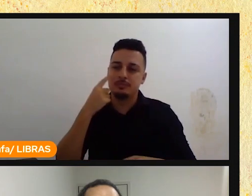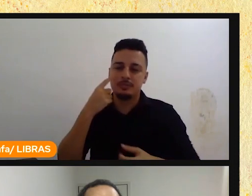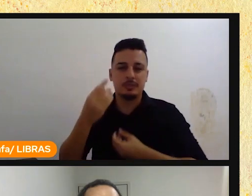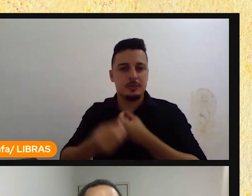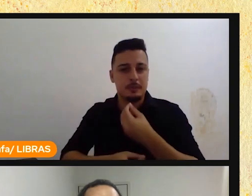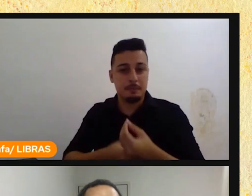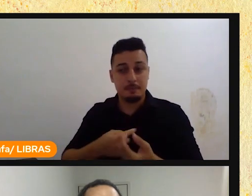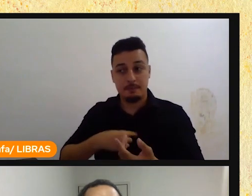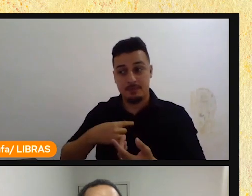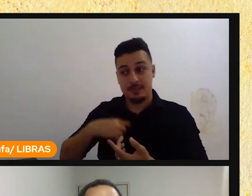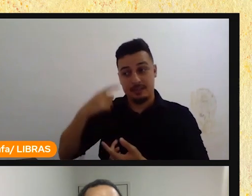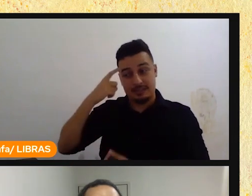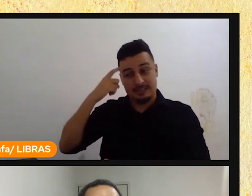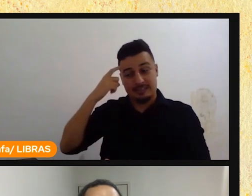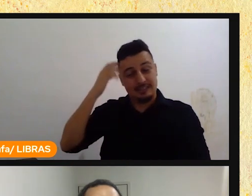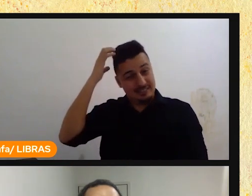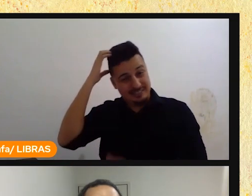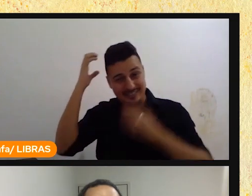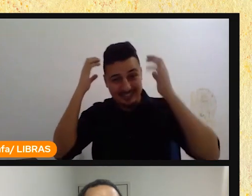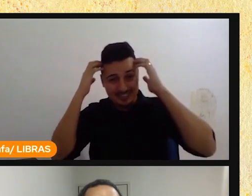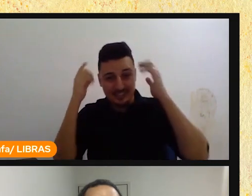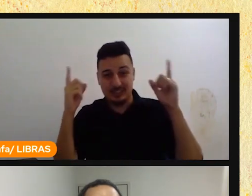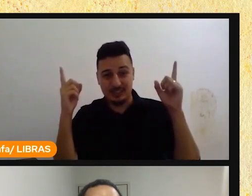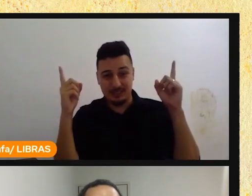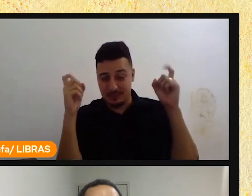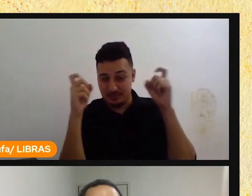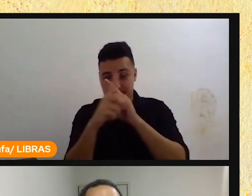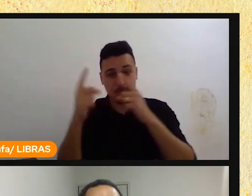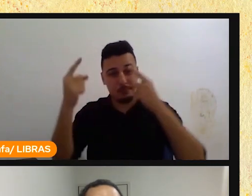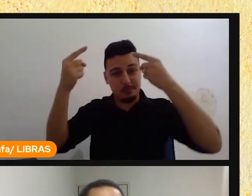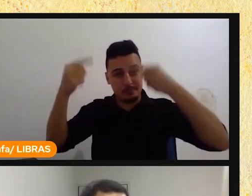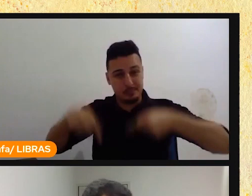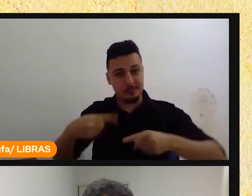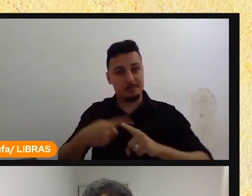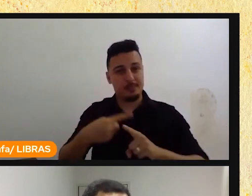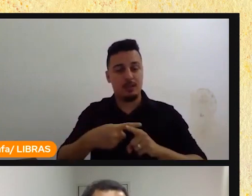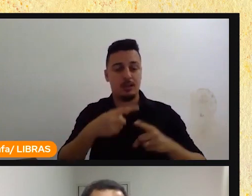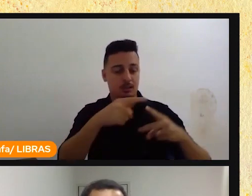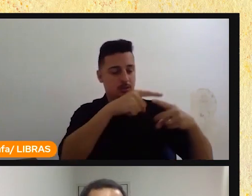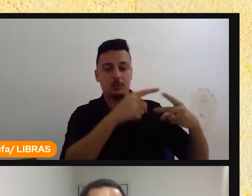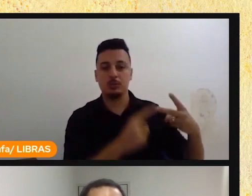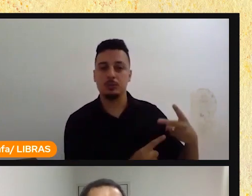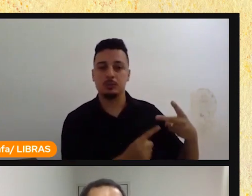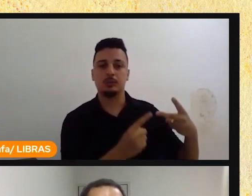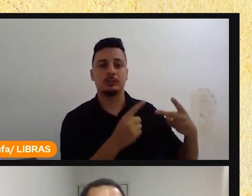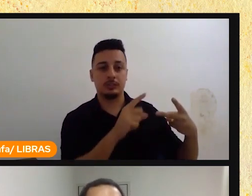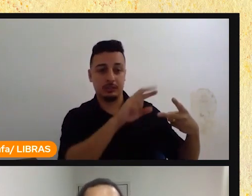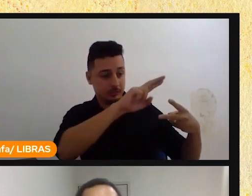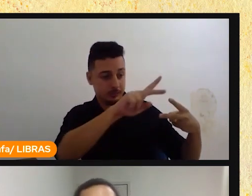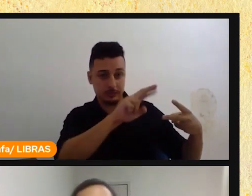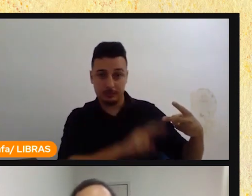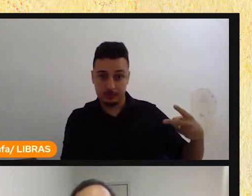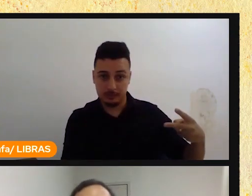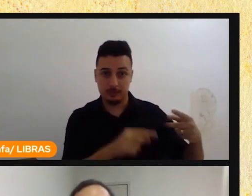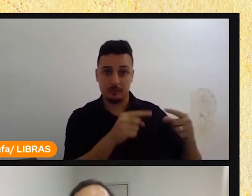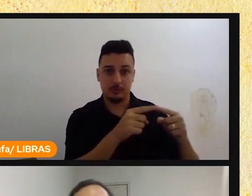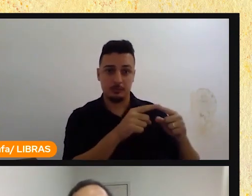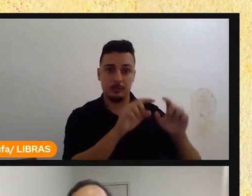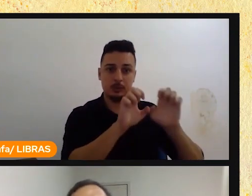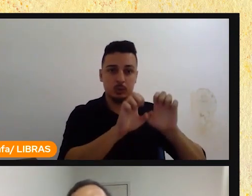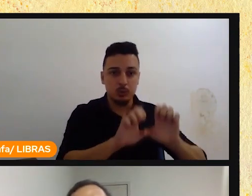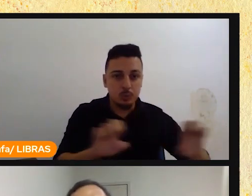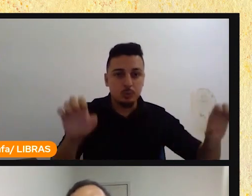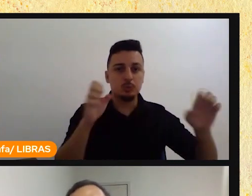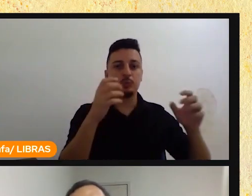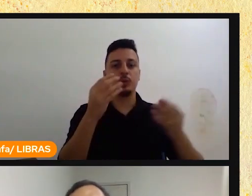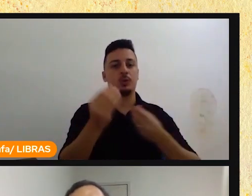que é produzir 2 longos de animação muito diferentes no seu formato de orçamento, estrutura e forma